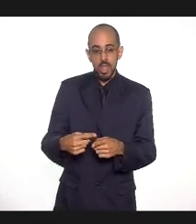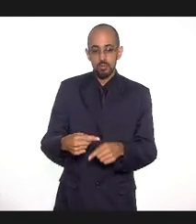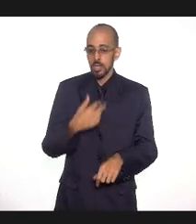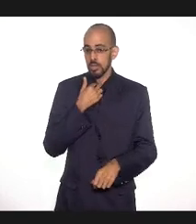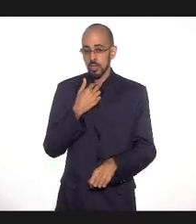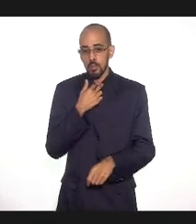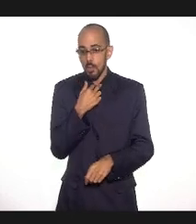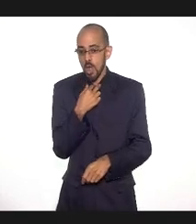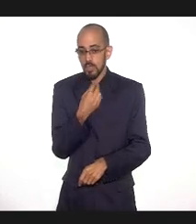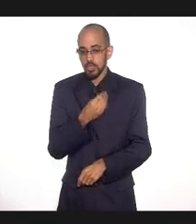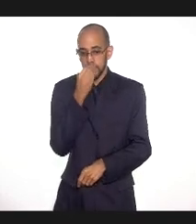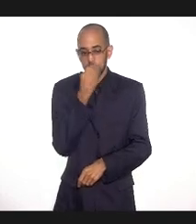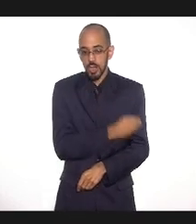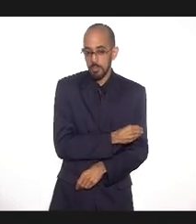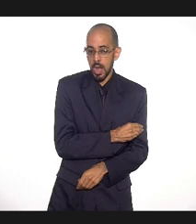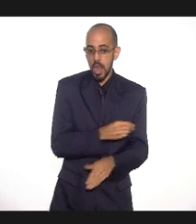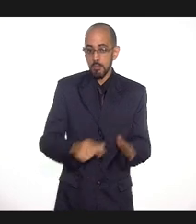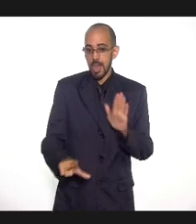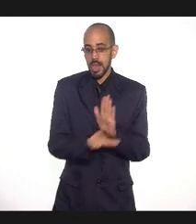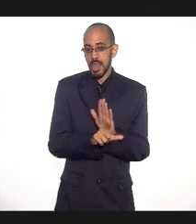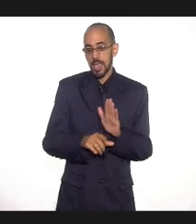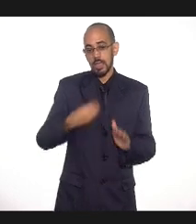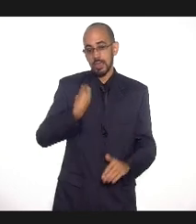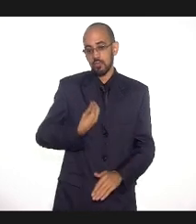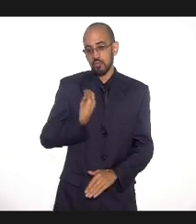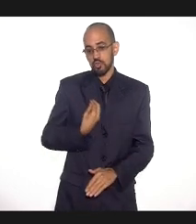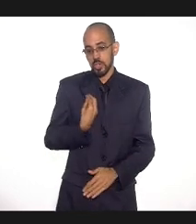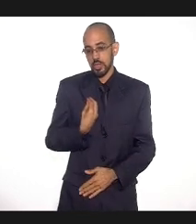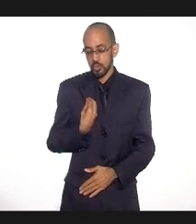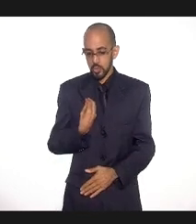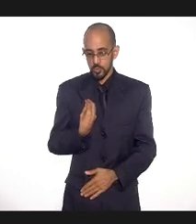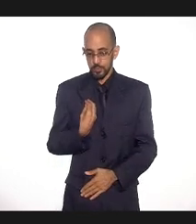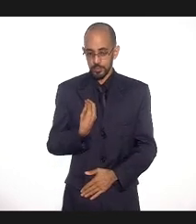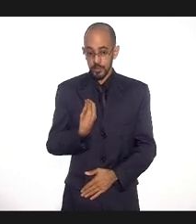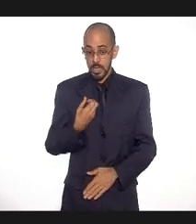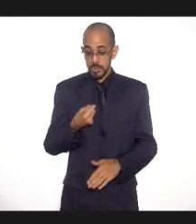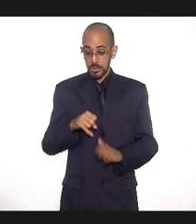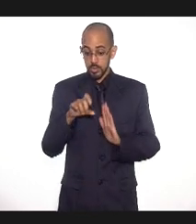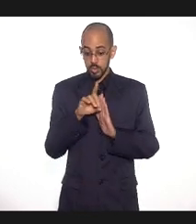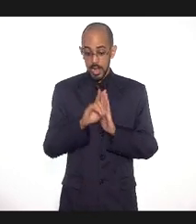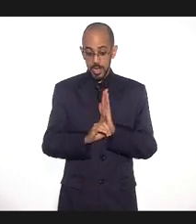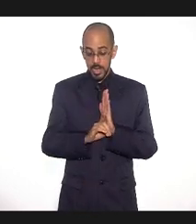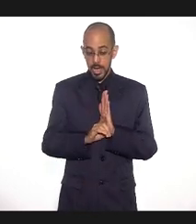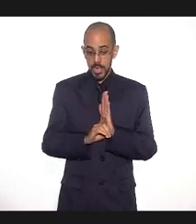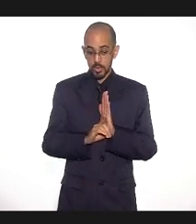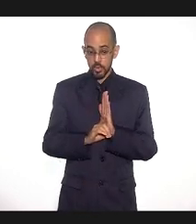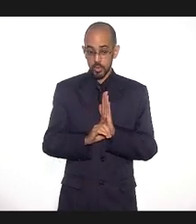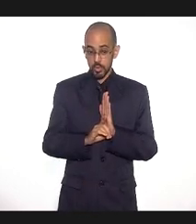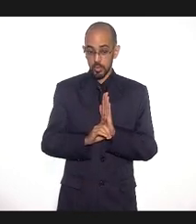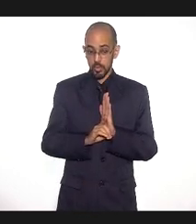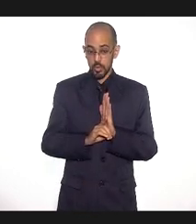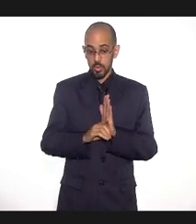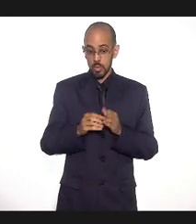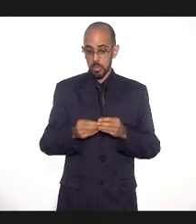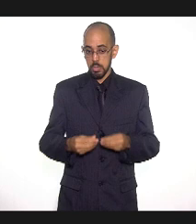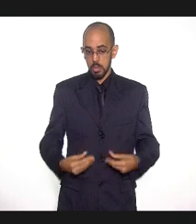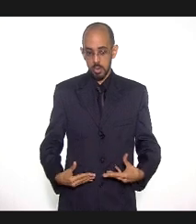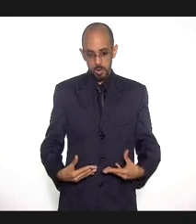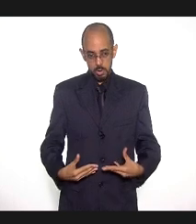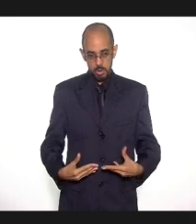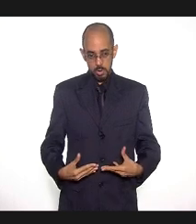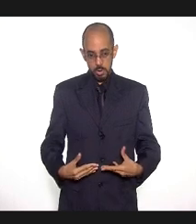em vigência. O decreto caducando, é claro que